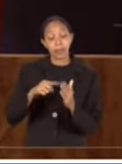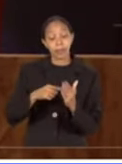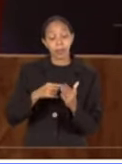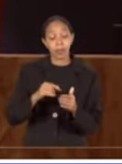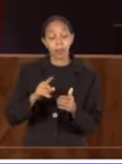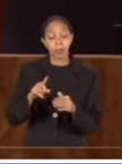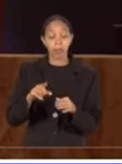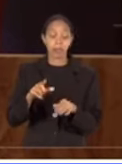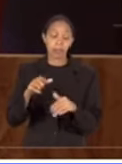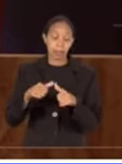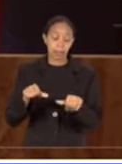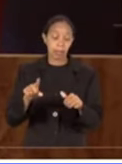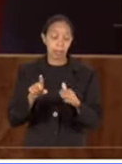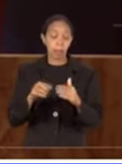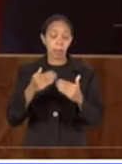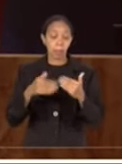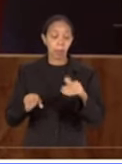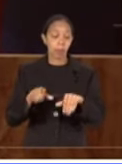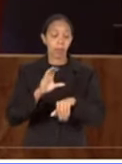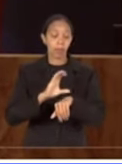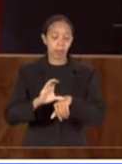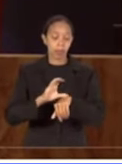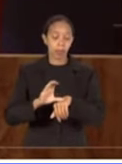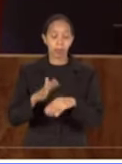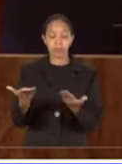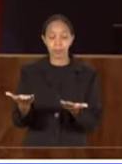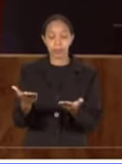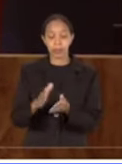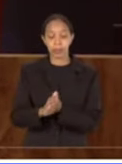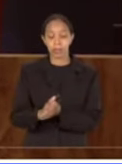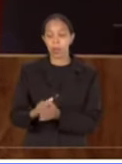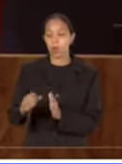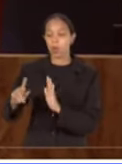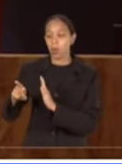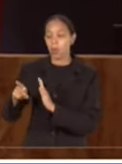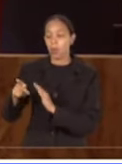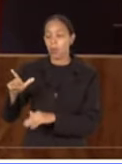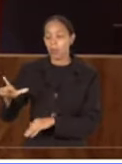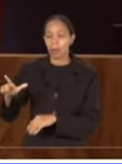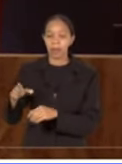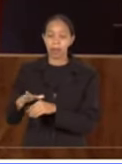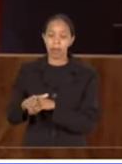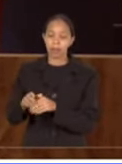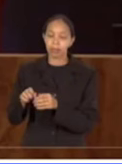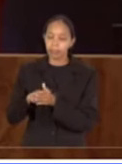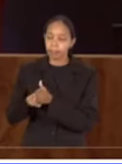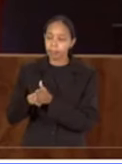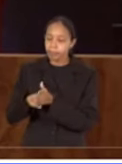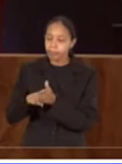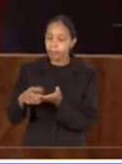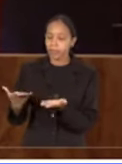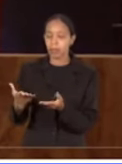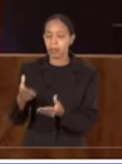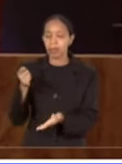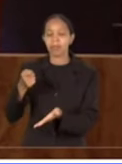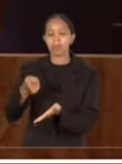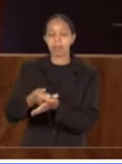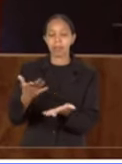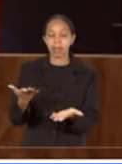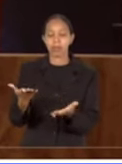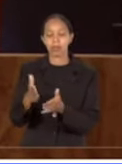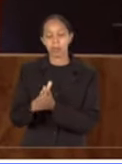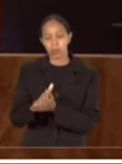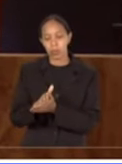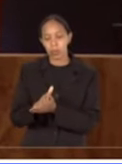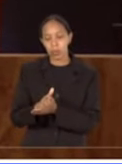Constituição Federal. Sustenta o recorrente Partido Liberal que, para a verificação do impacto na aplicação de recursos financeiros no